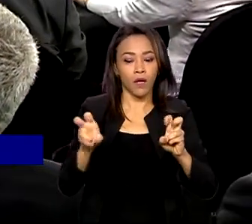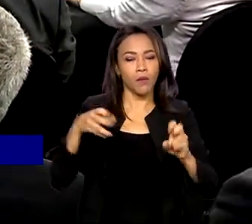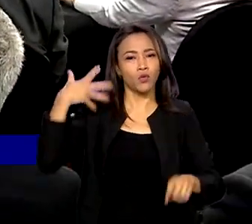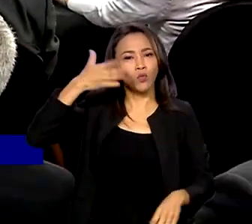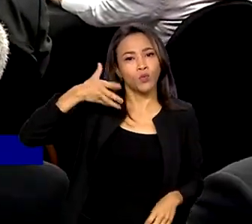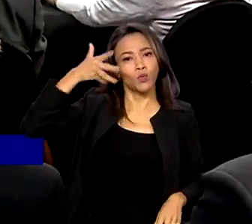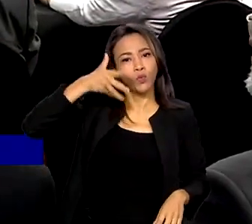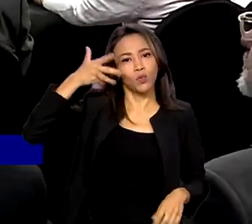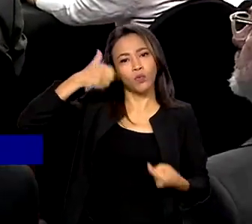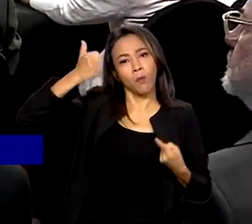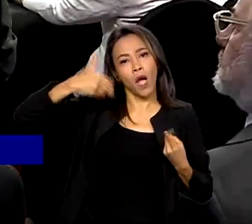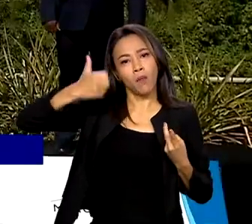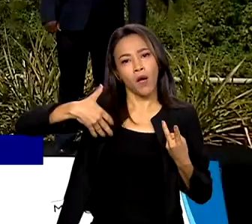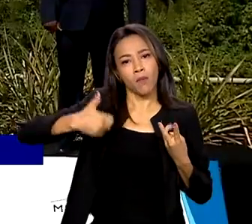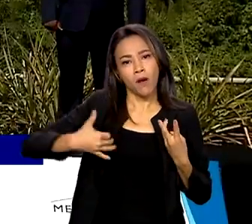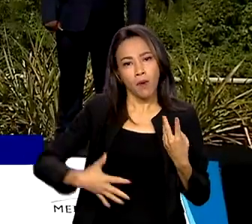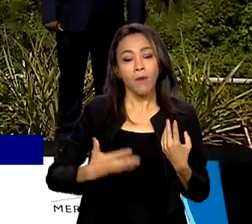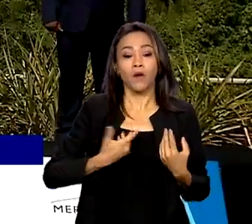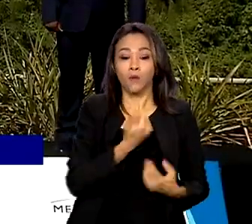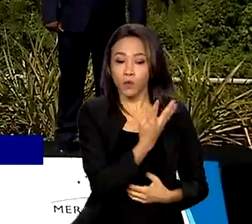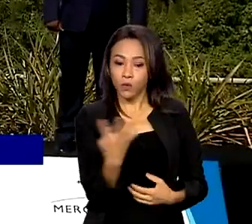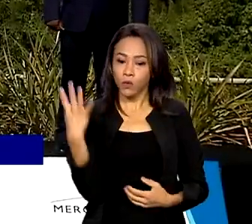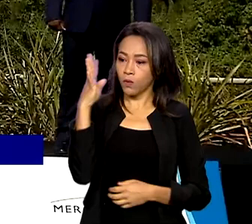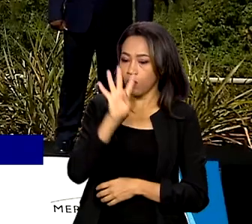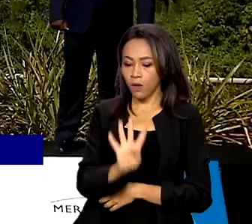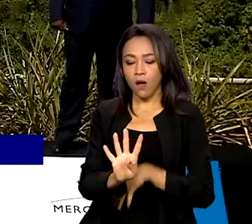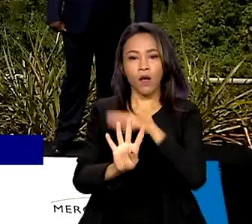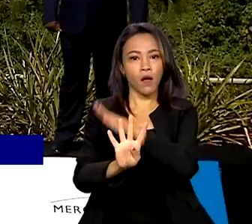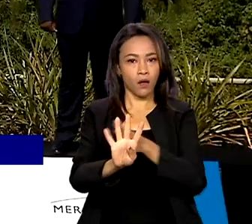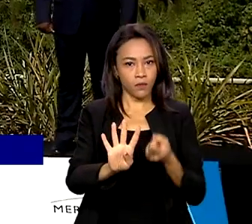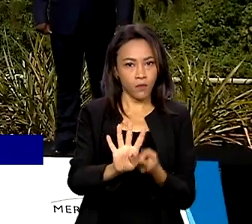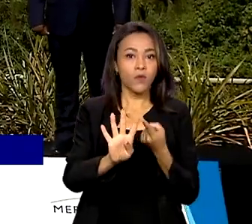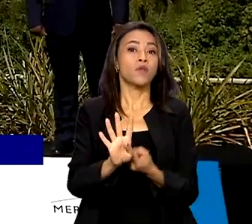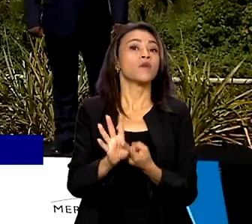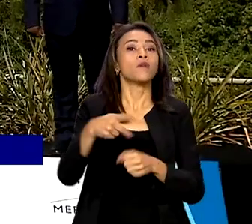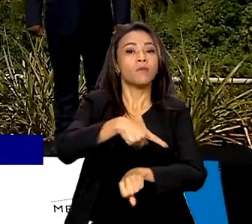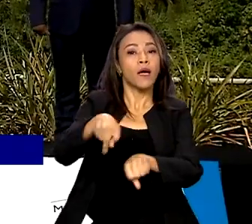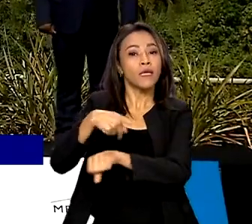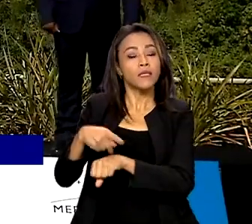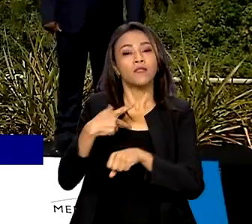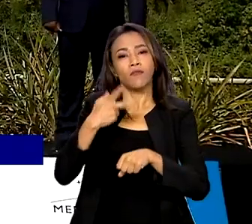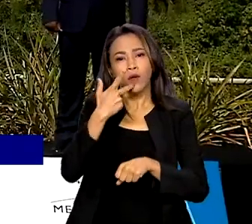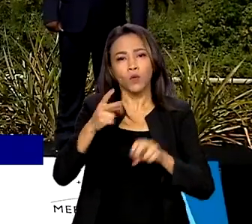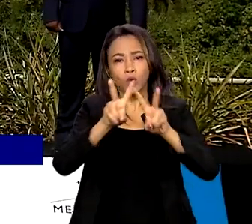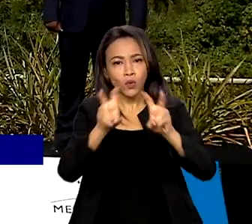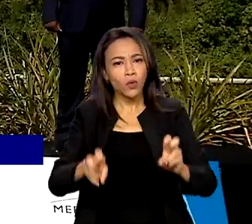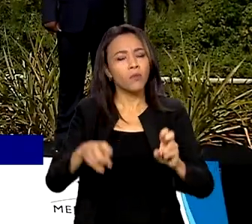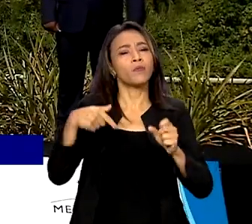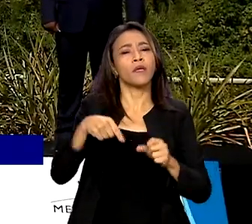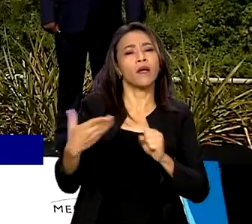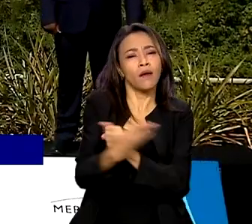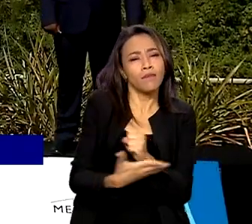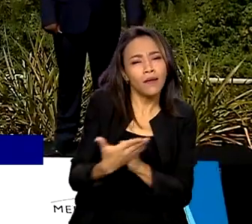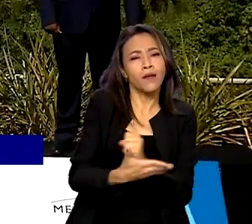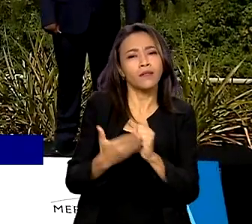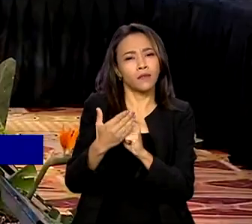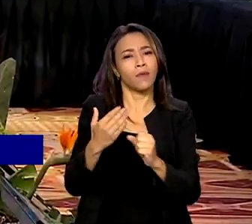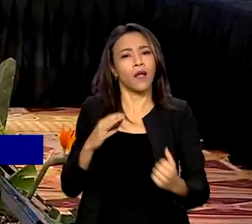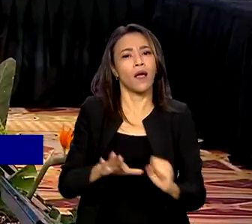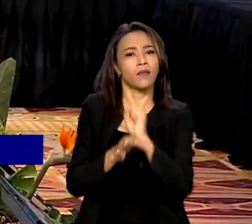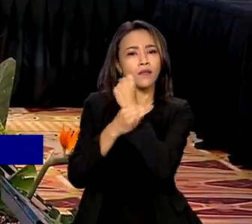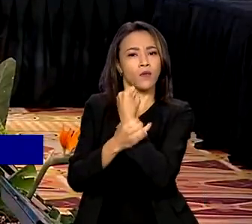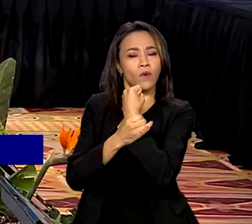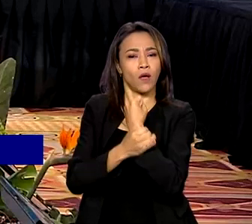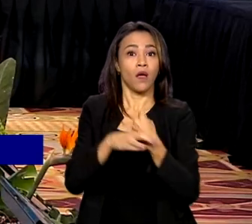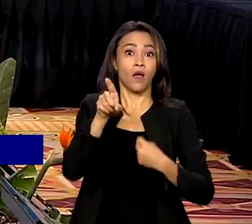da cúpula. Os 4 países membros destacaram os princípios e os esforços para garantir os compromissos com o Estado de Direito